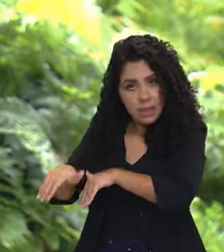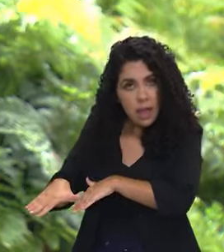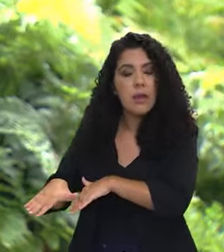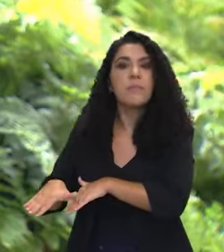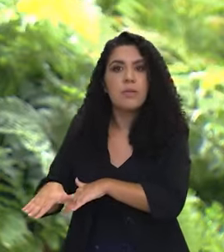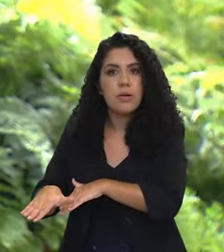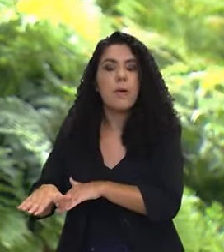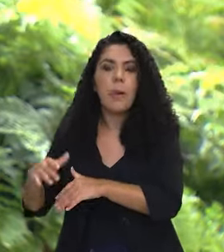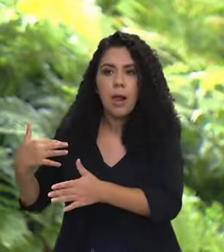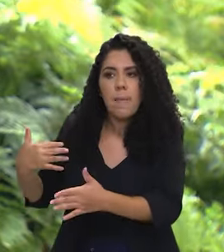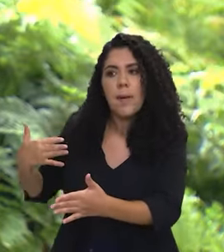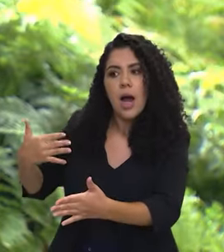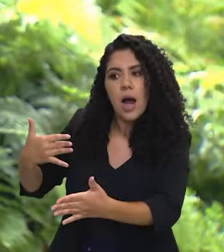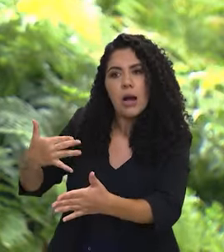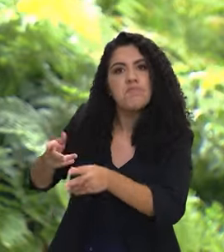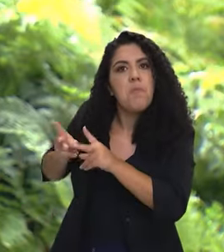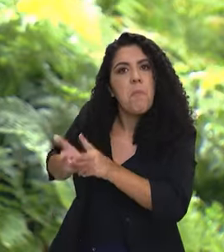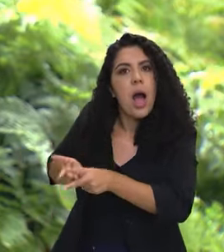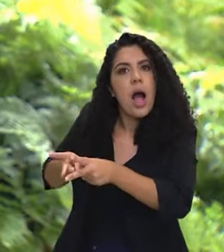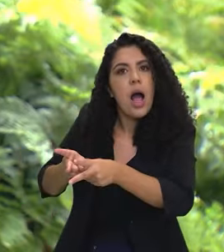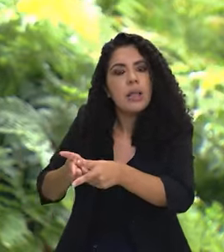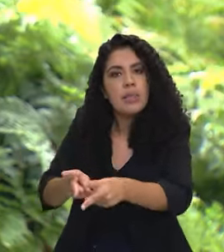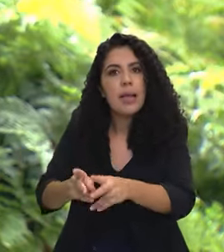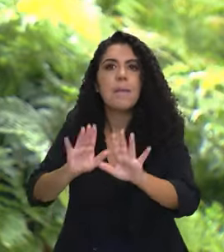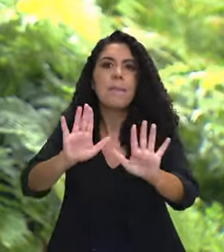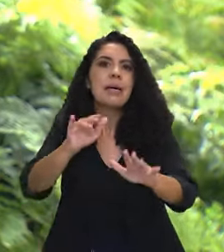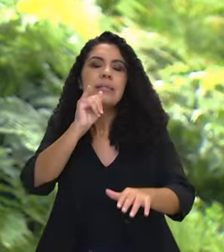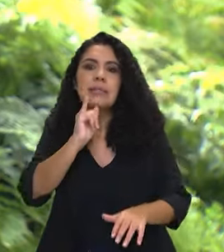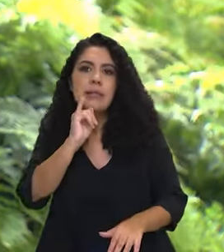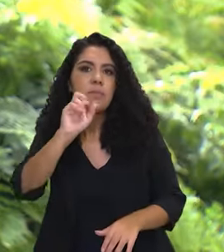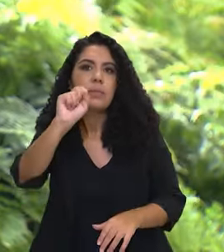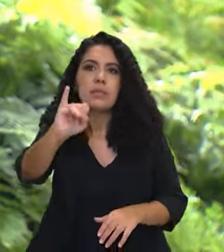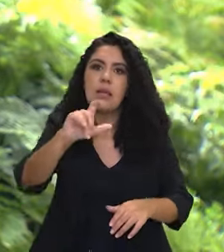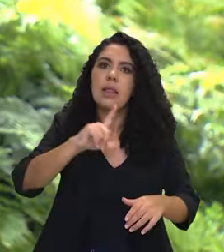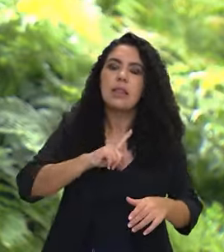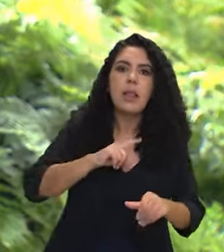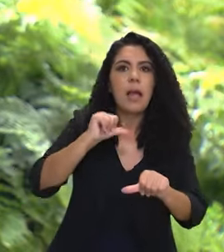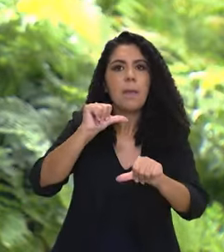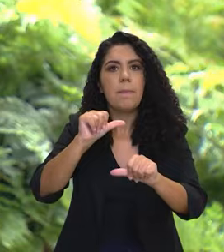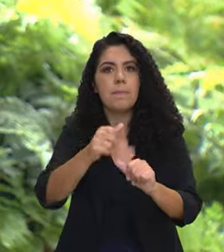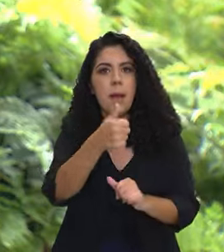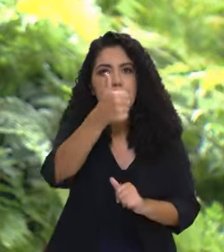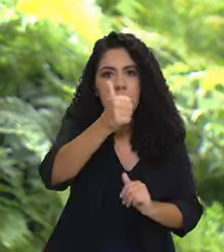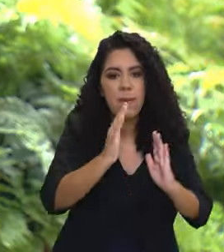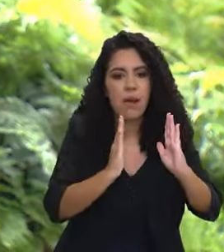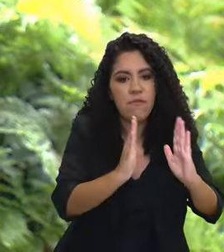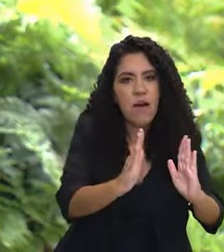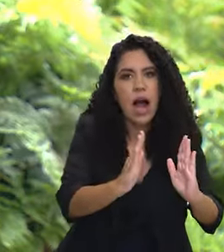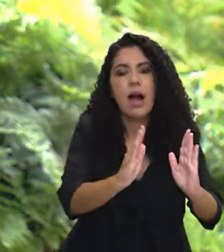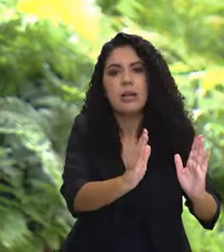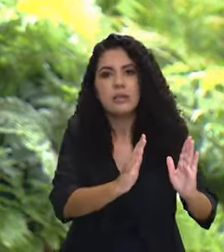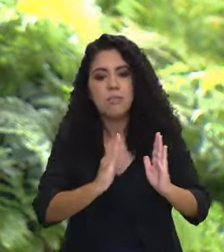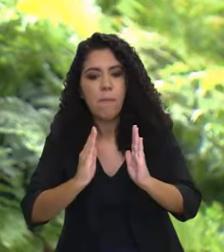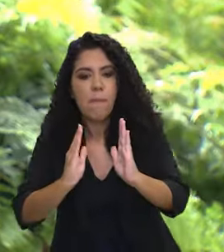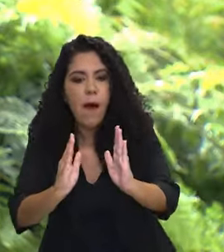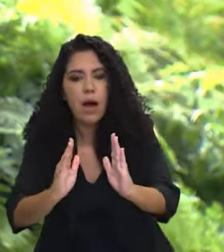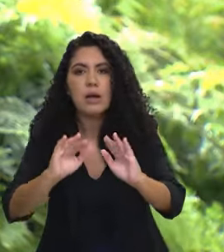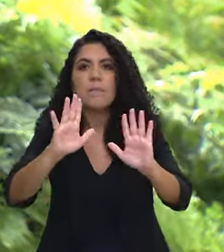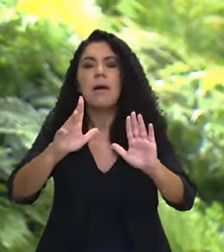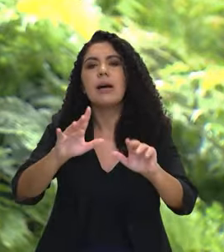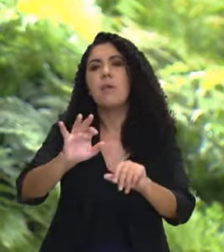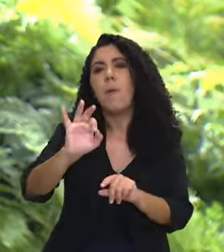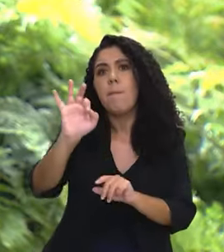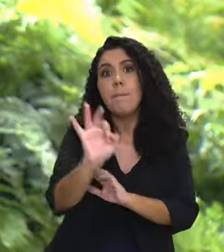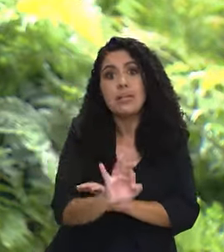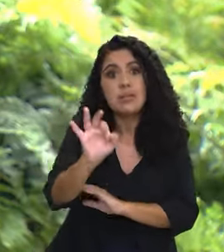mantém constante, Carol, ao longo do tempo, sabe? Mesmo quando muda a prova, a primeira fase, o que a gente consegue recuperar na série histórica é um